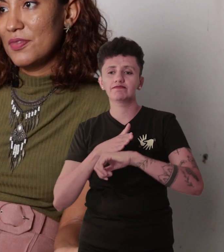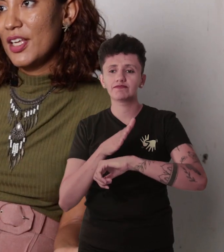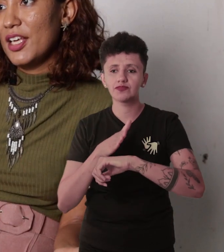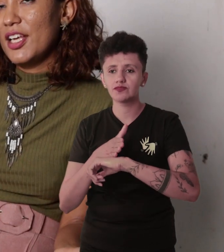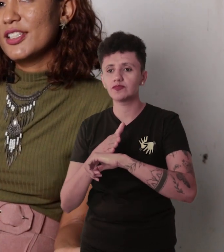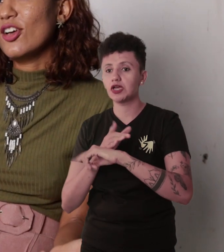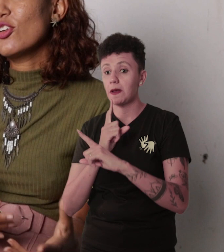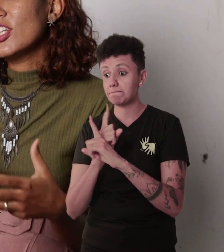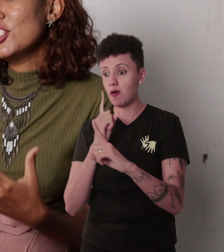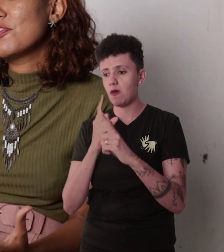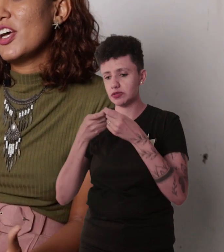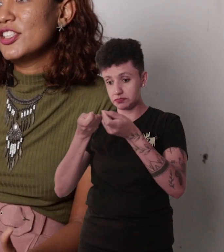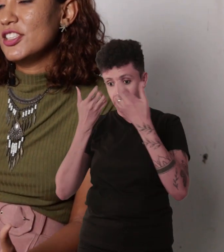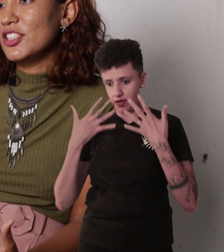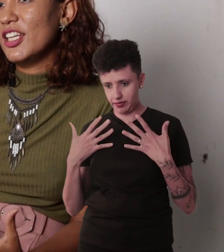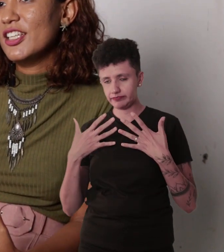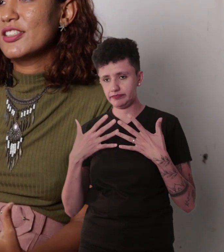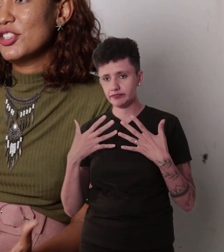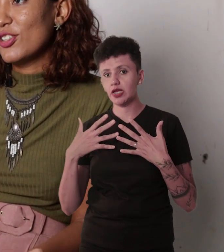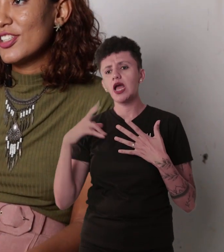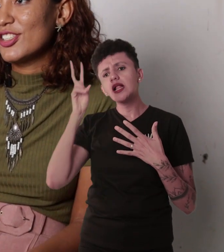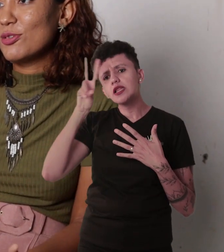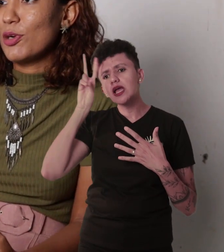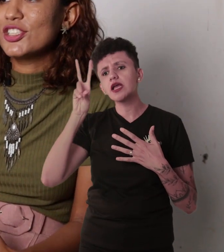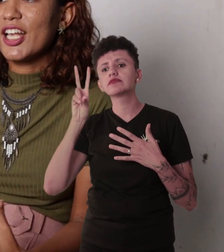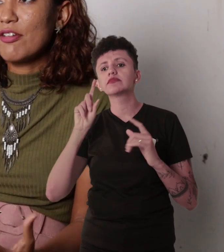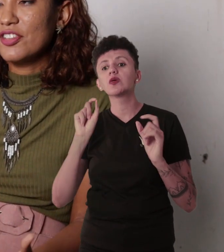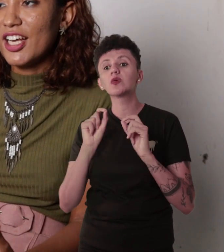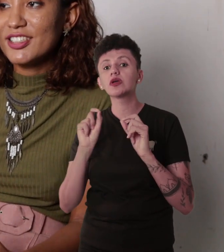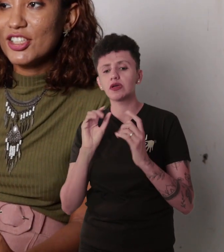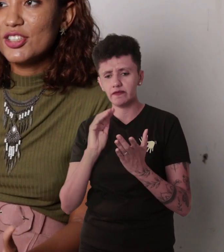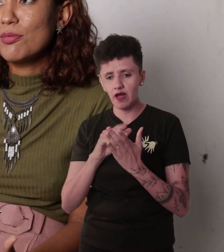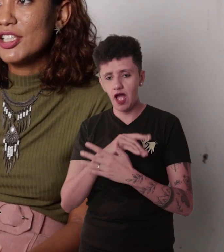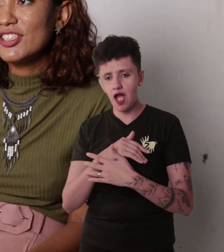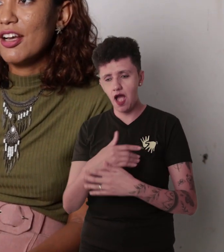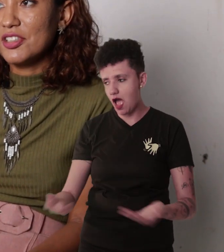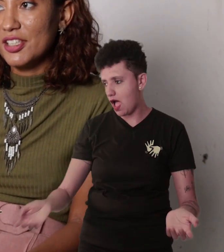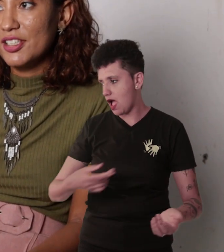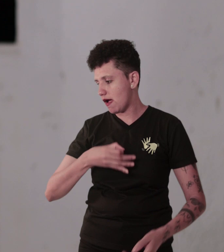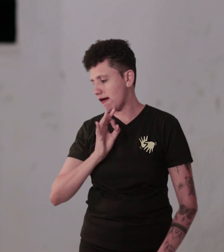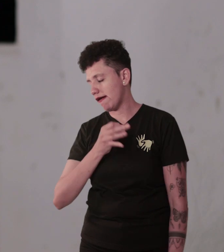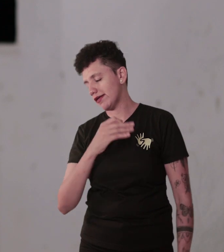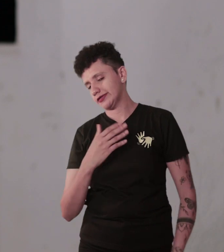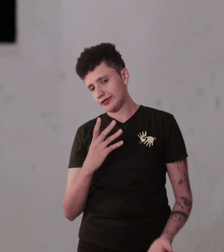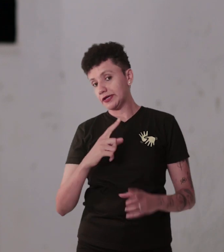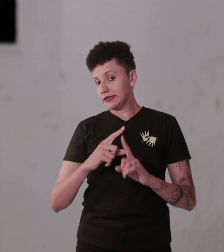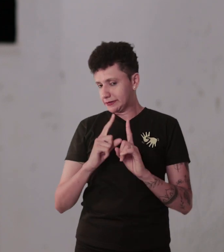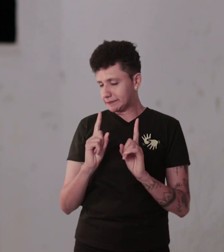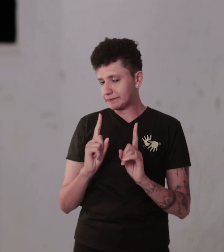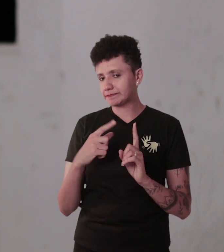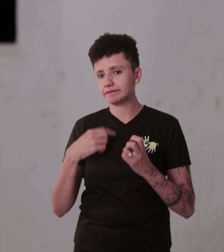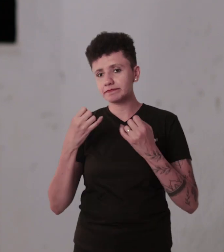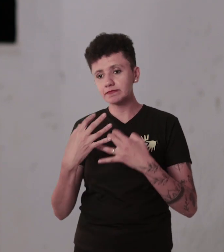né? Só que quando a gente fala de lendas e histórias, a gente pode chegar a finais que a gente não imaginava, né? Então,